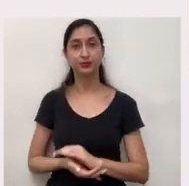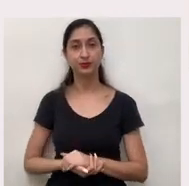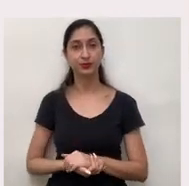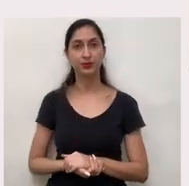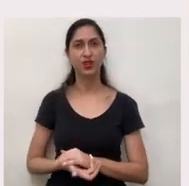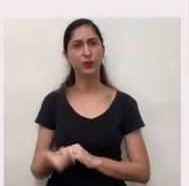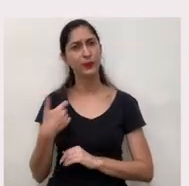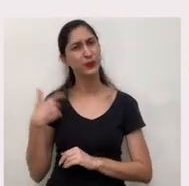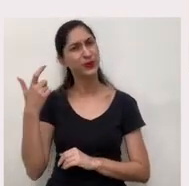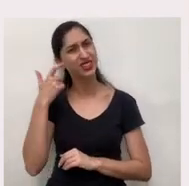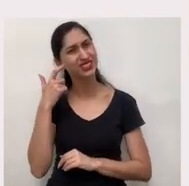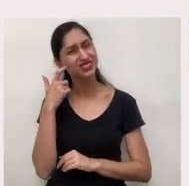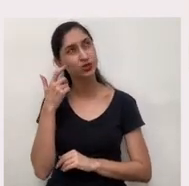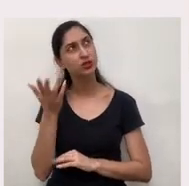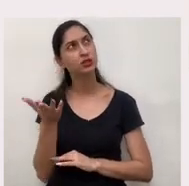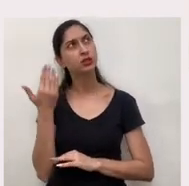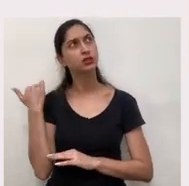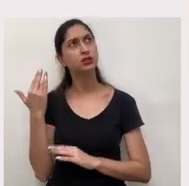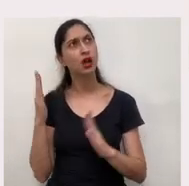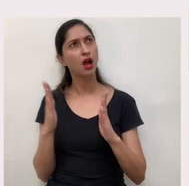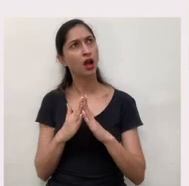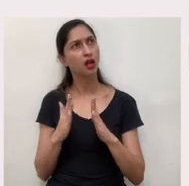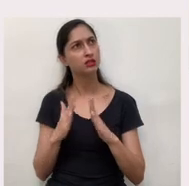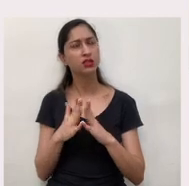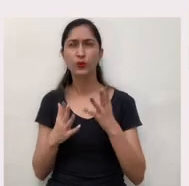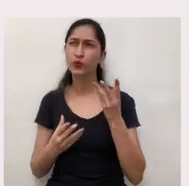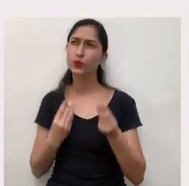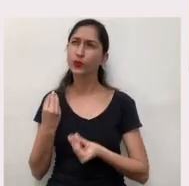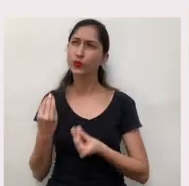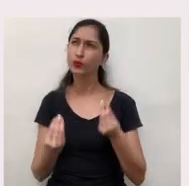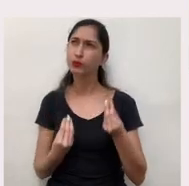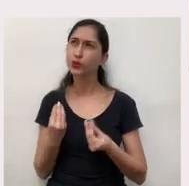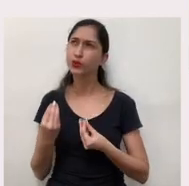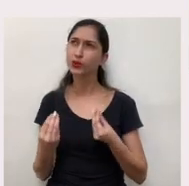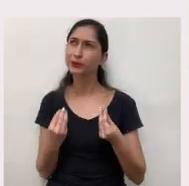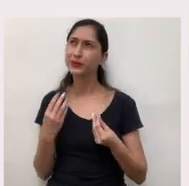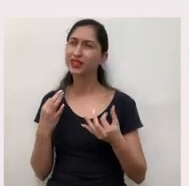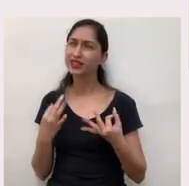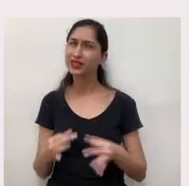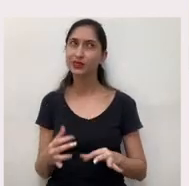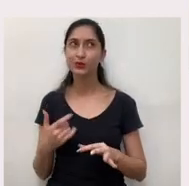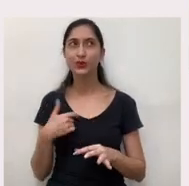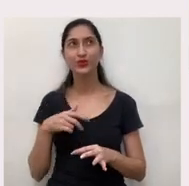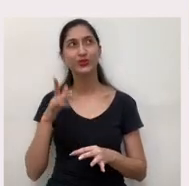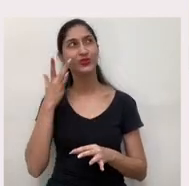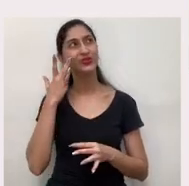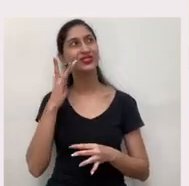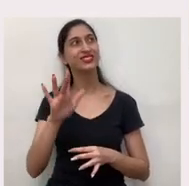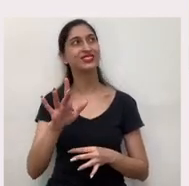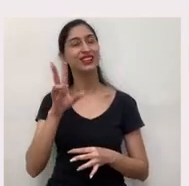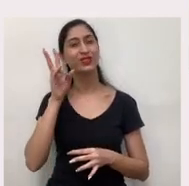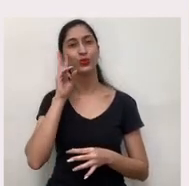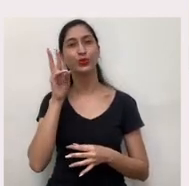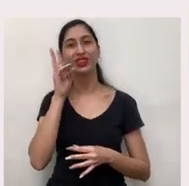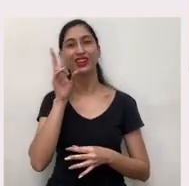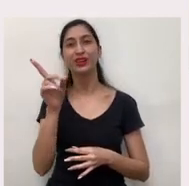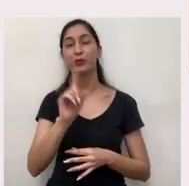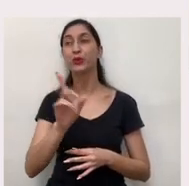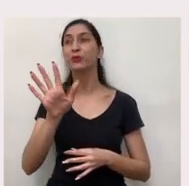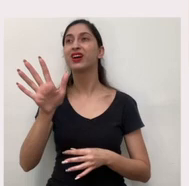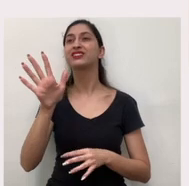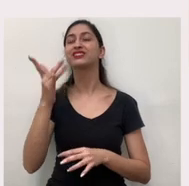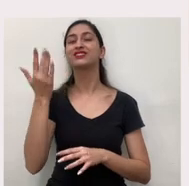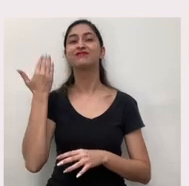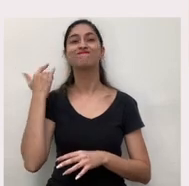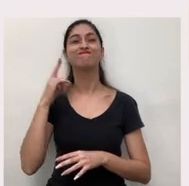e pensava assim, como era mesmo a casa que tinha aqui, né, então, eu não sei, não me lembro, eu sei que tinha uma casa,